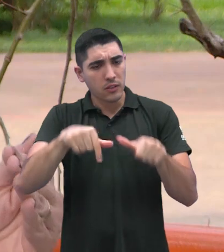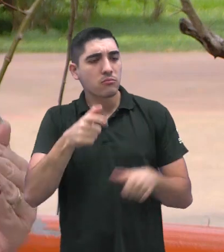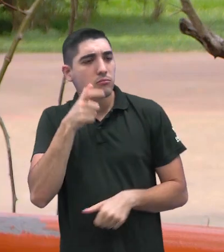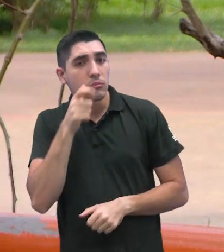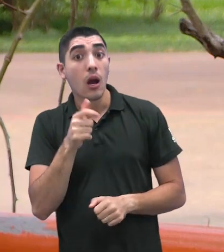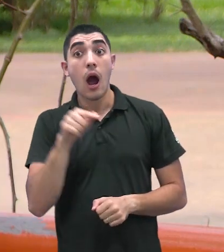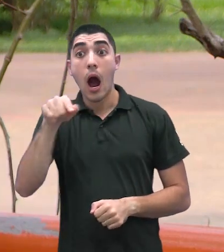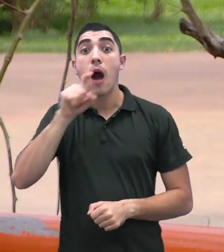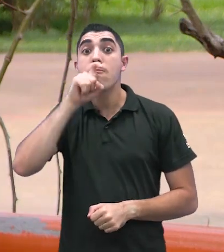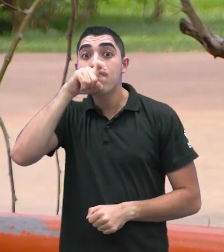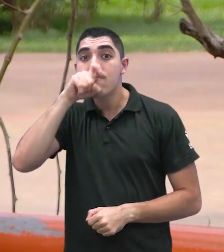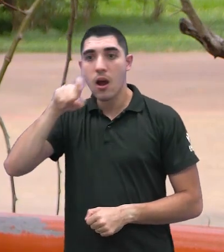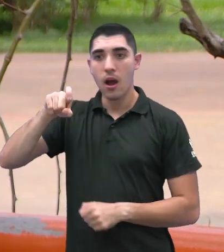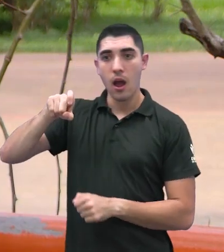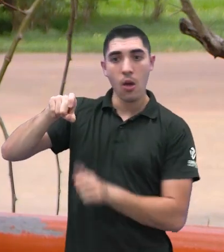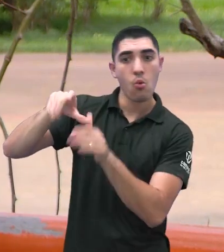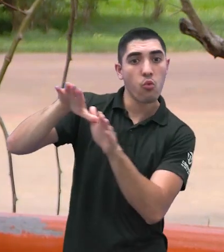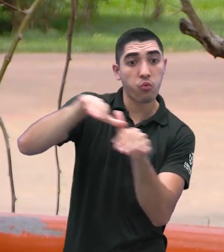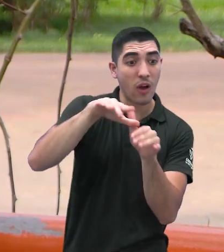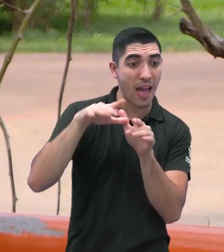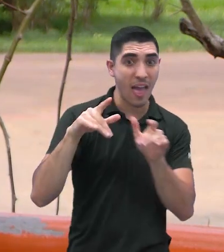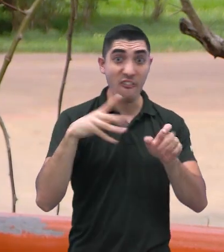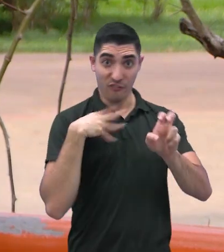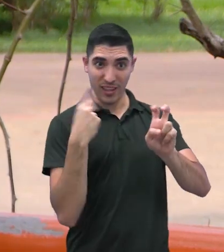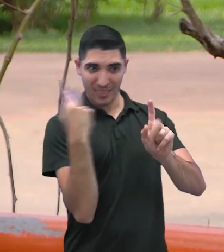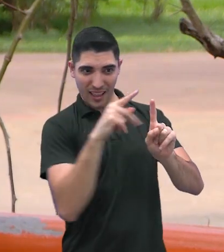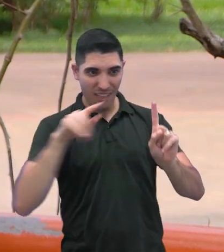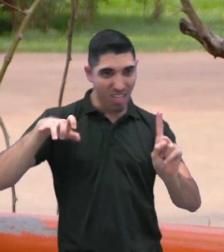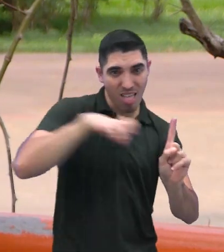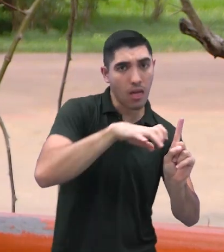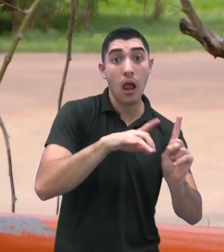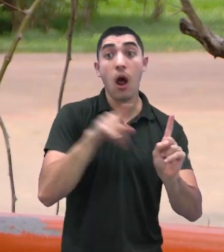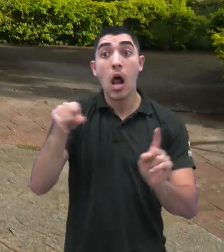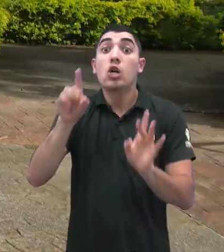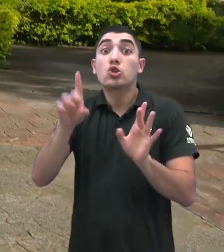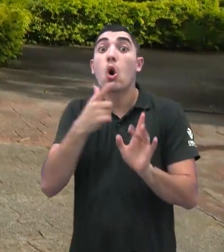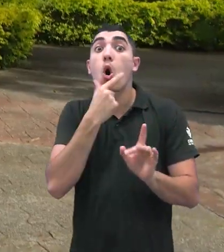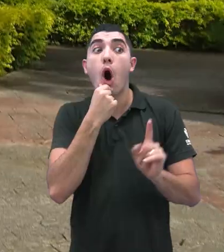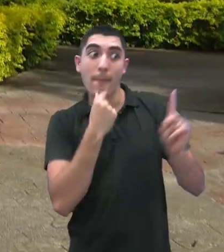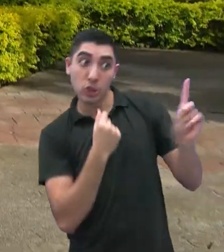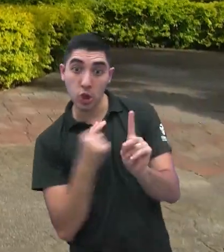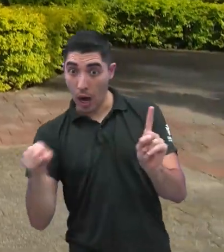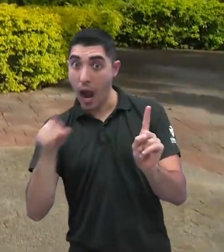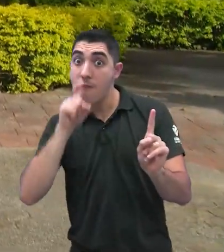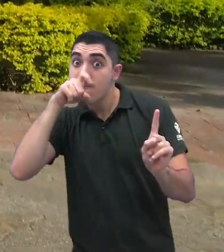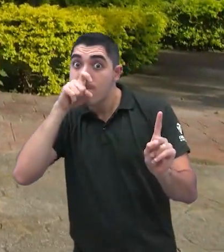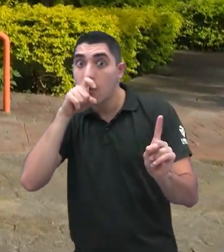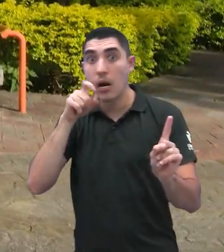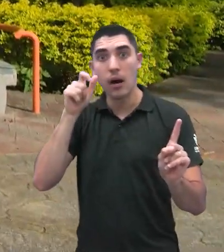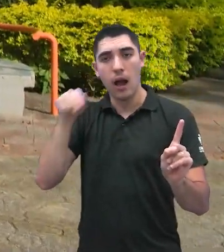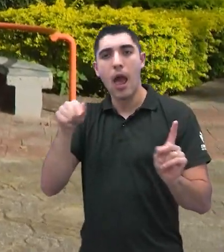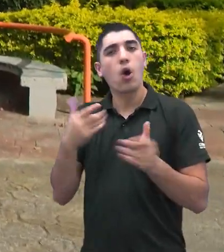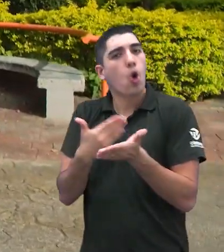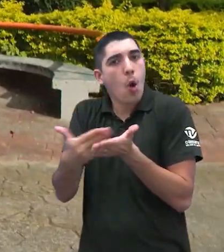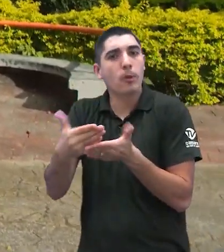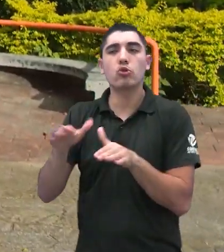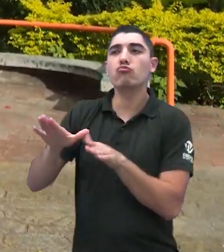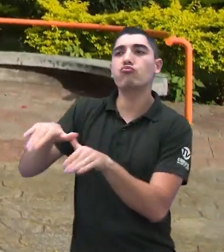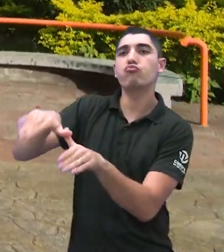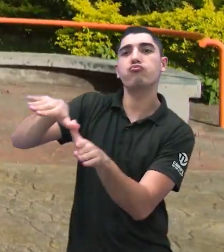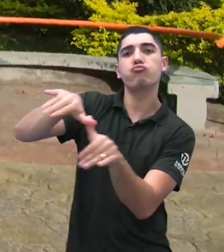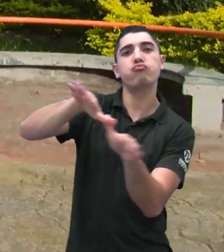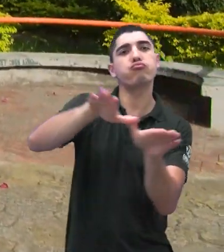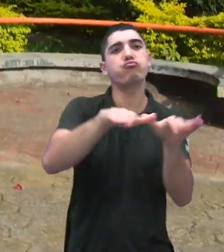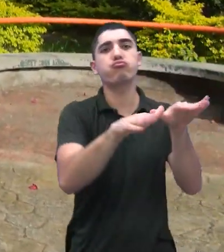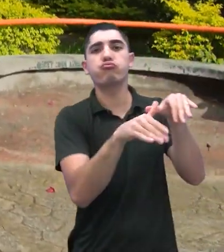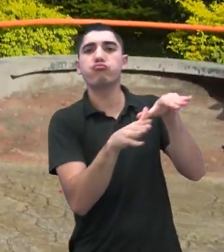atacou o filho, mas na hora que ele entrou, ela começou a sobrevoar a praça, porque aqui é a casa dela, né? Ela meio que já, para demarcar que o espaço é